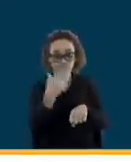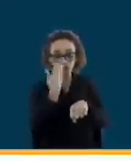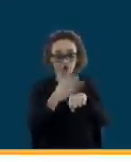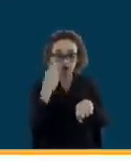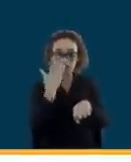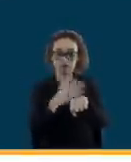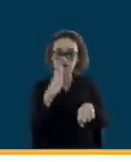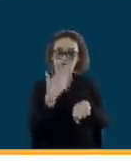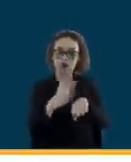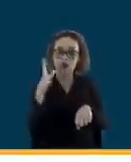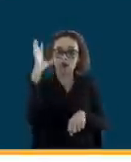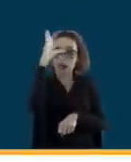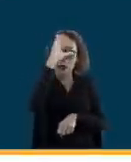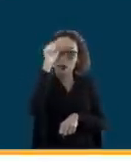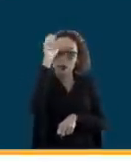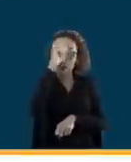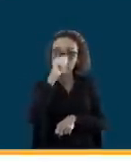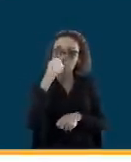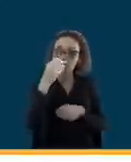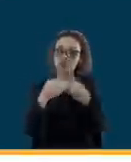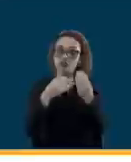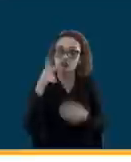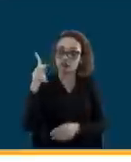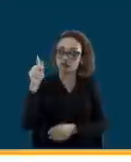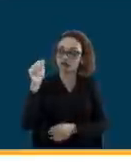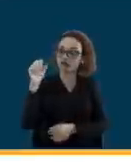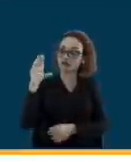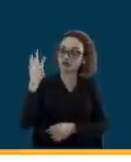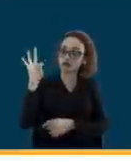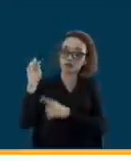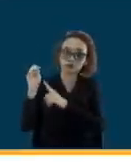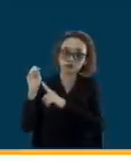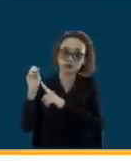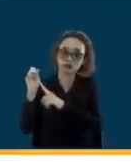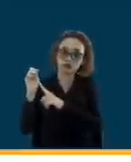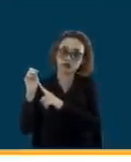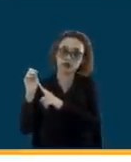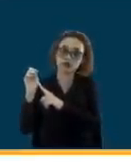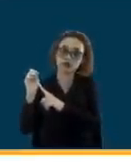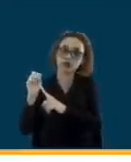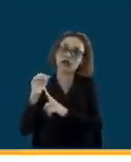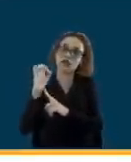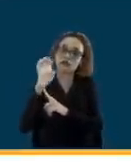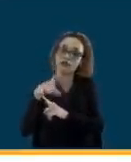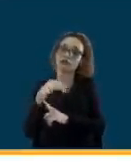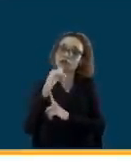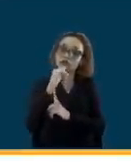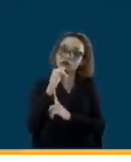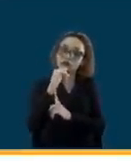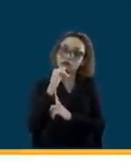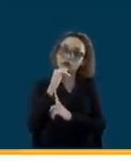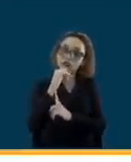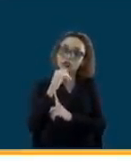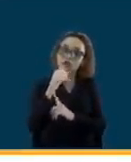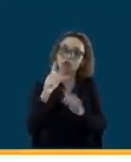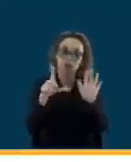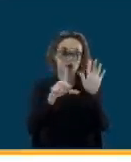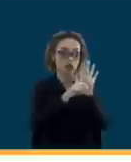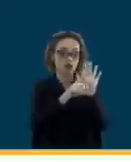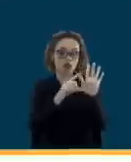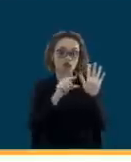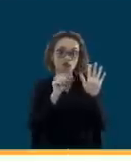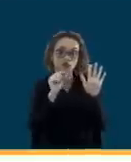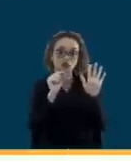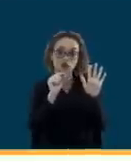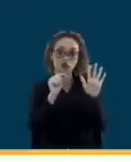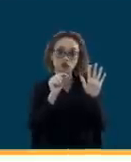de pactuação. Isso poderá servir como um grande exemplo, e aí é o outro legado da lei, que é sair da